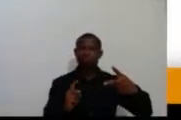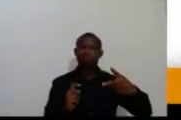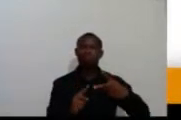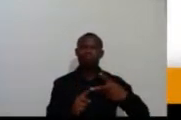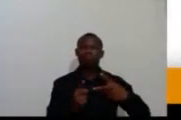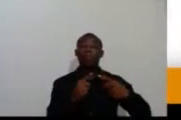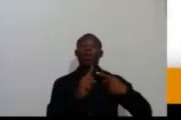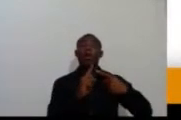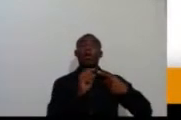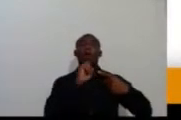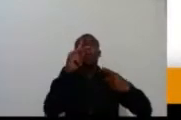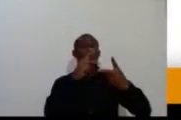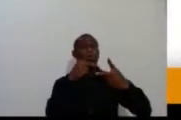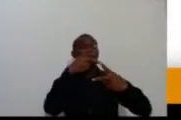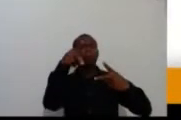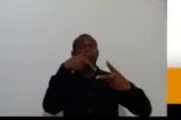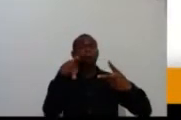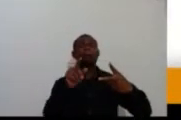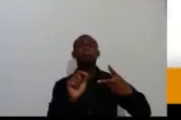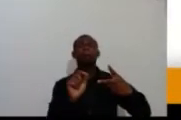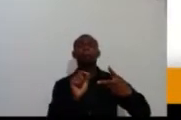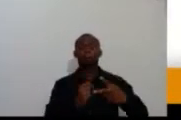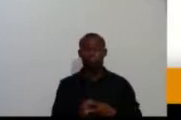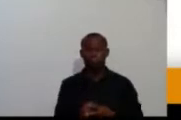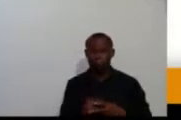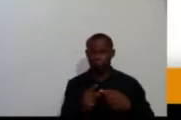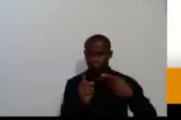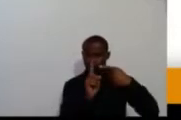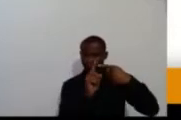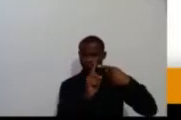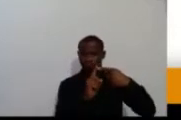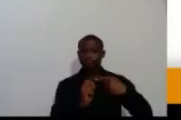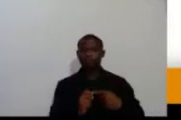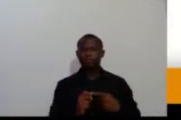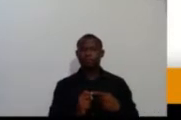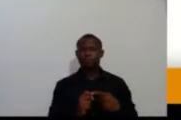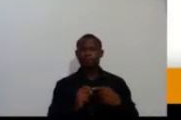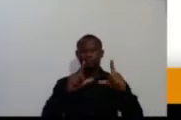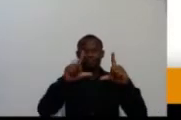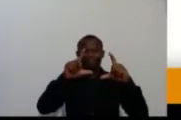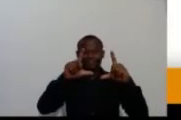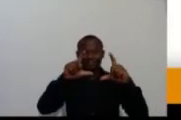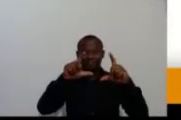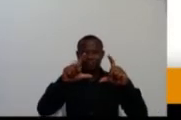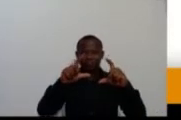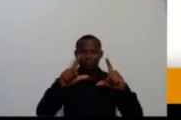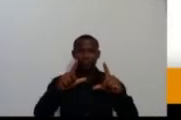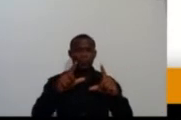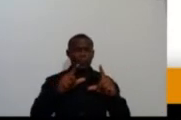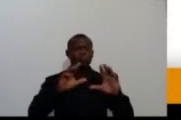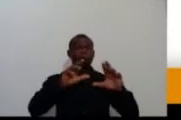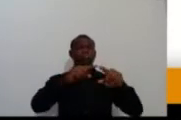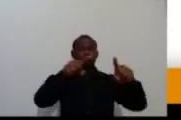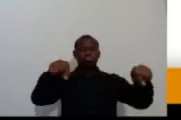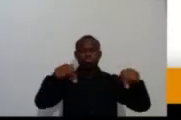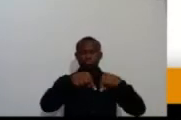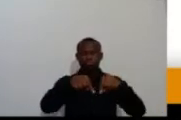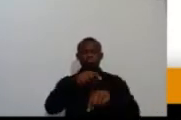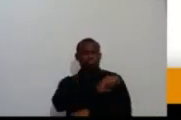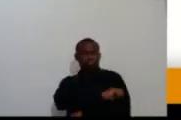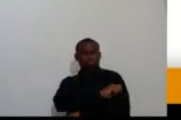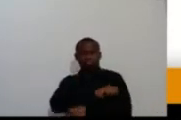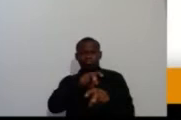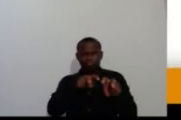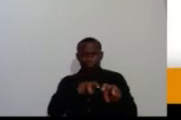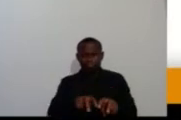que interessante. Na primeira imagem, é uma sala de aula unidirecional, né? Um para todos, como é no caso agora, nesse momento.